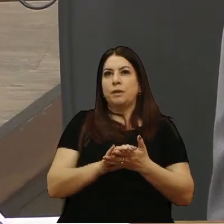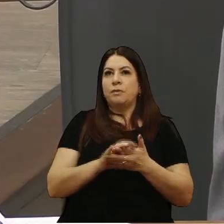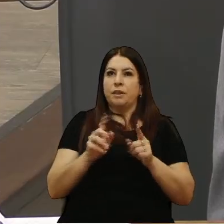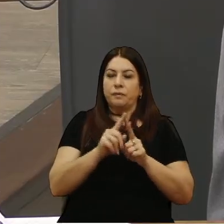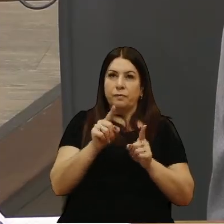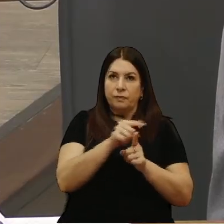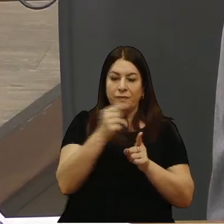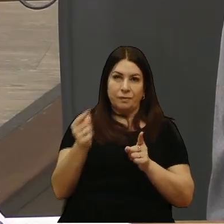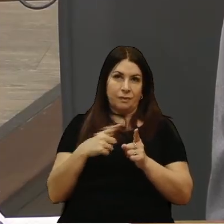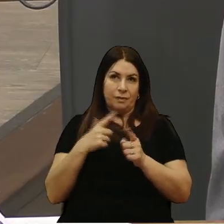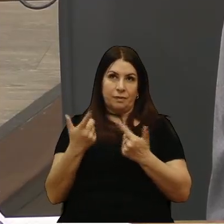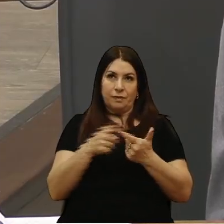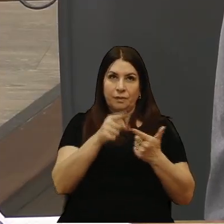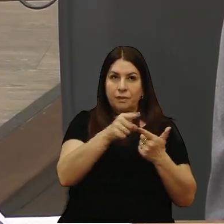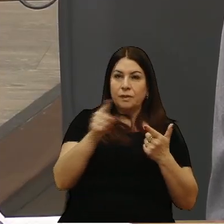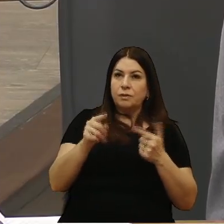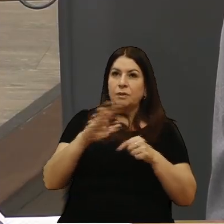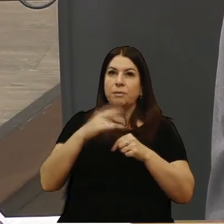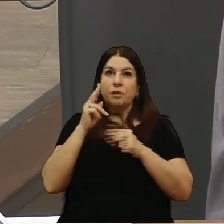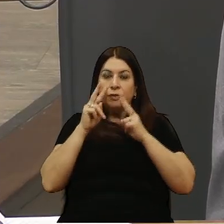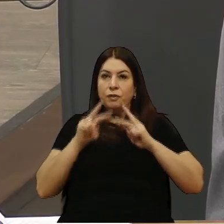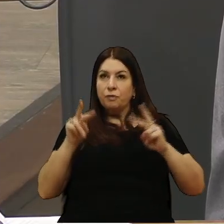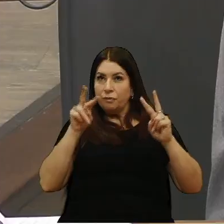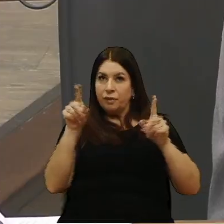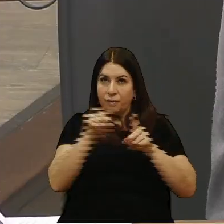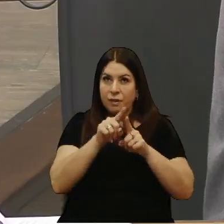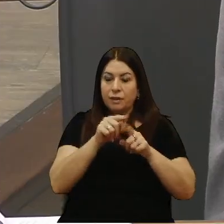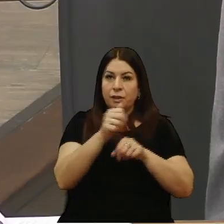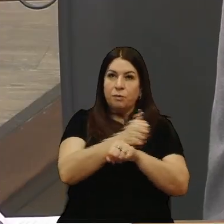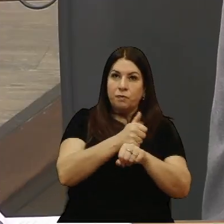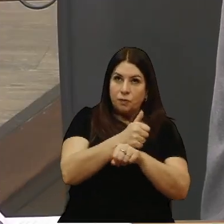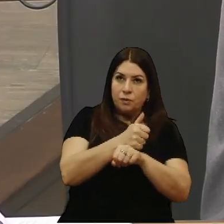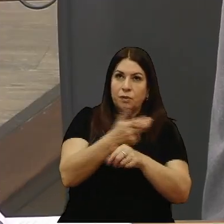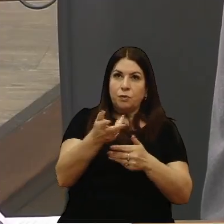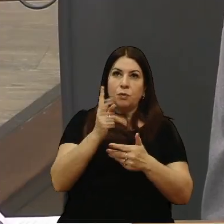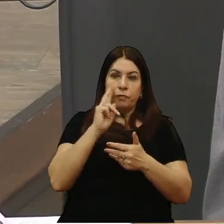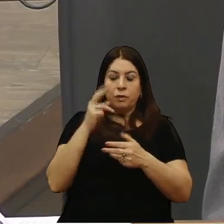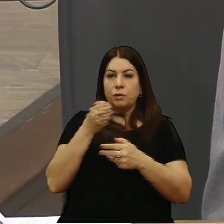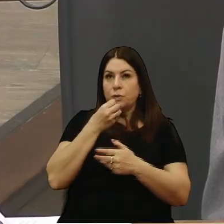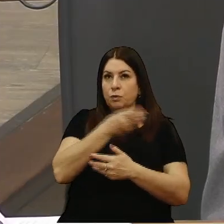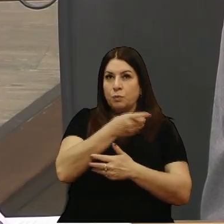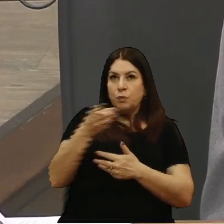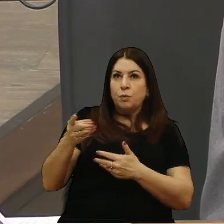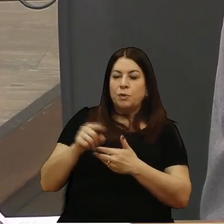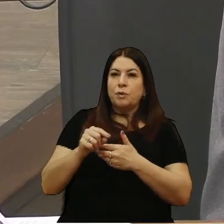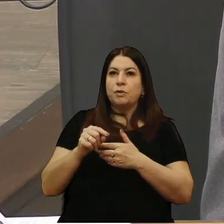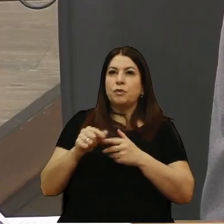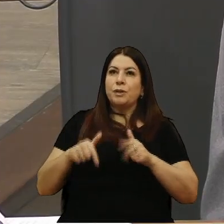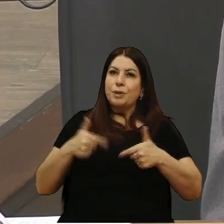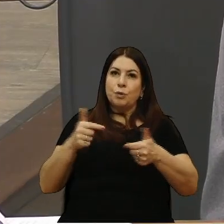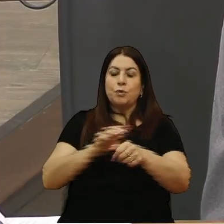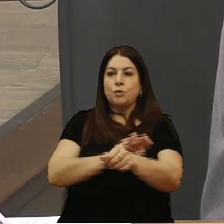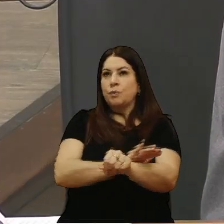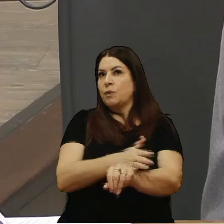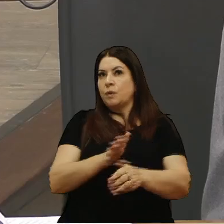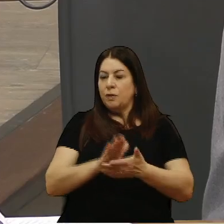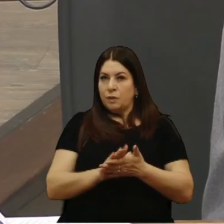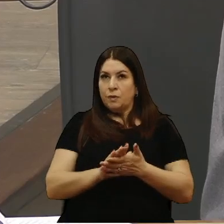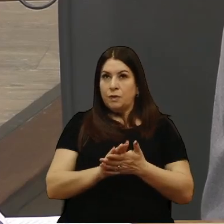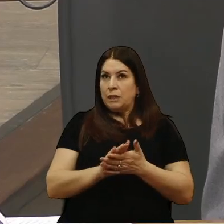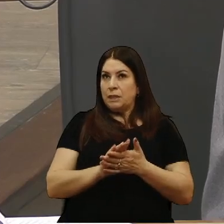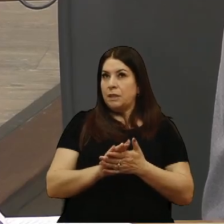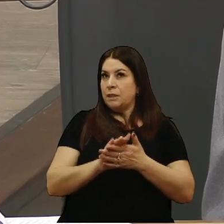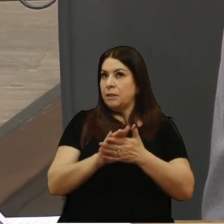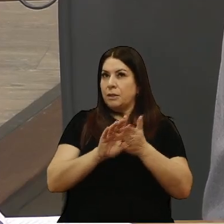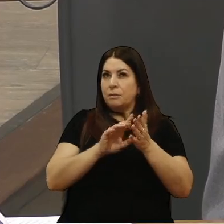ser, e é onde a gente mais vê, seja no profissional e agora por esse relato, de ações de racismo, de